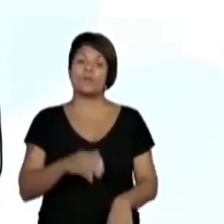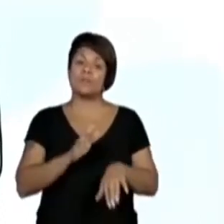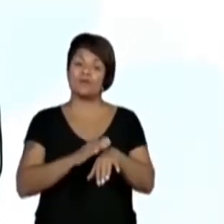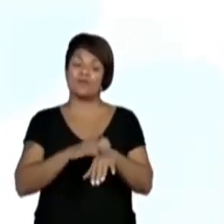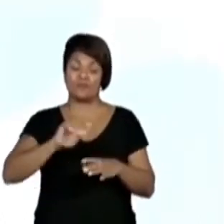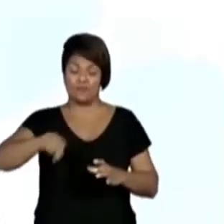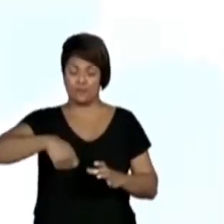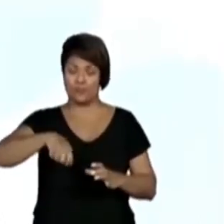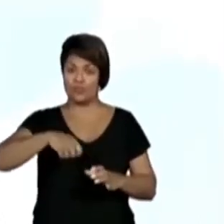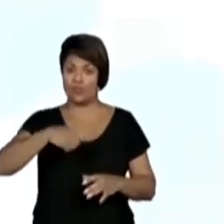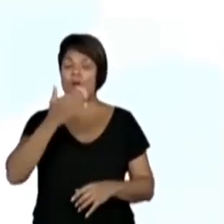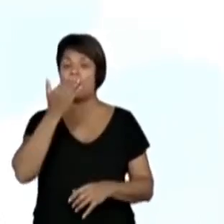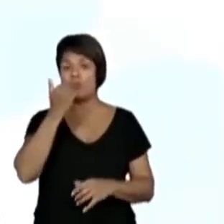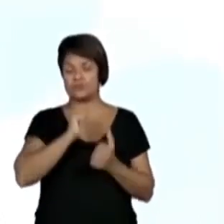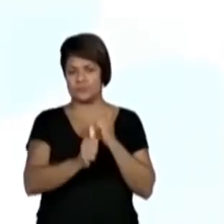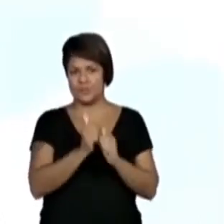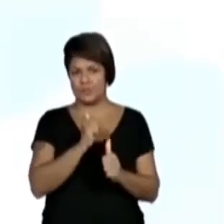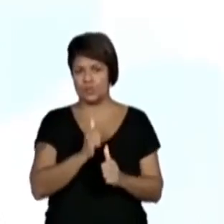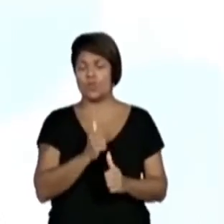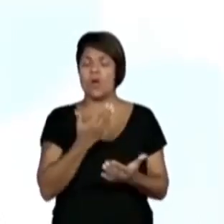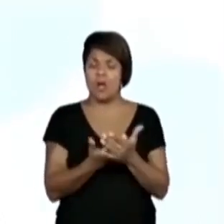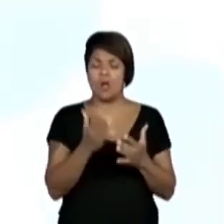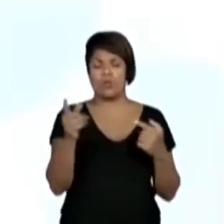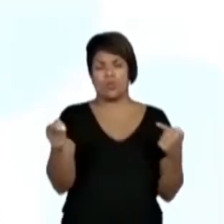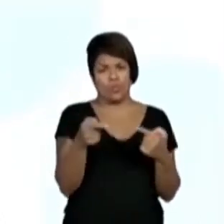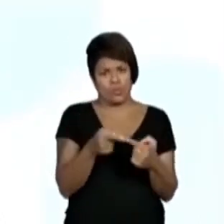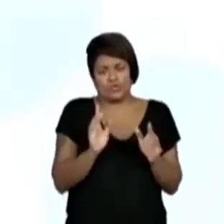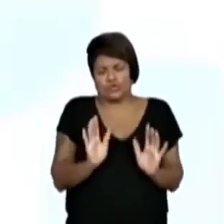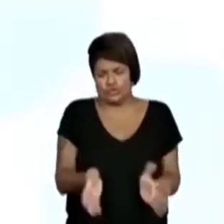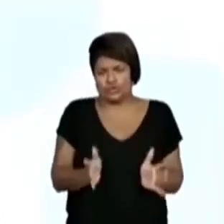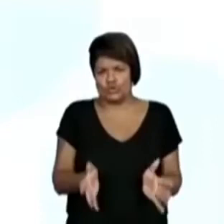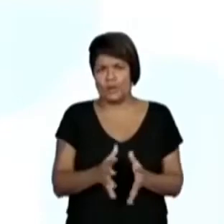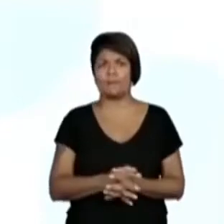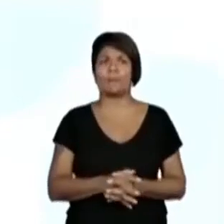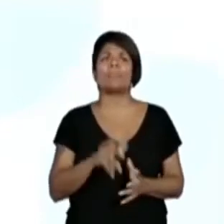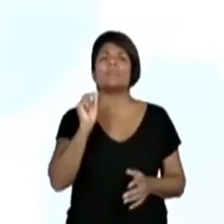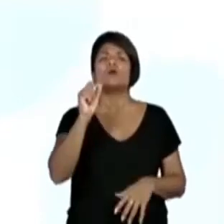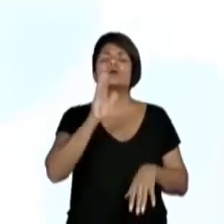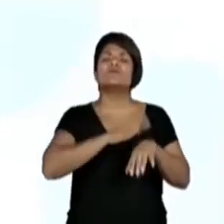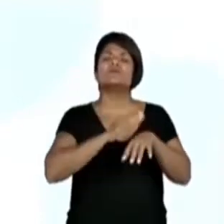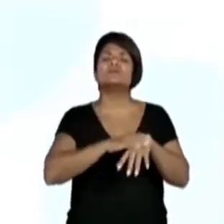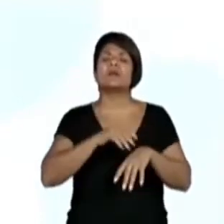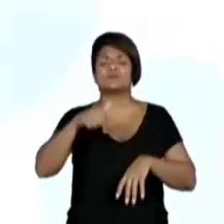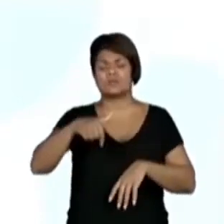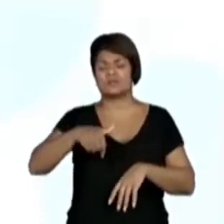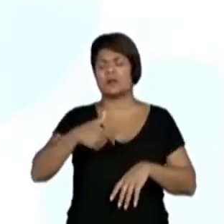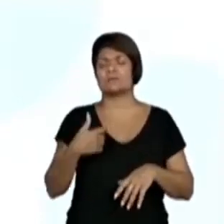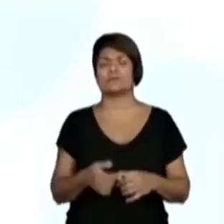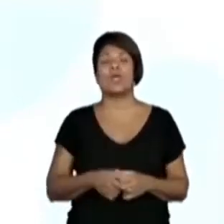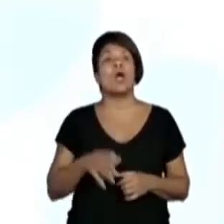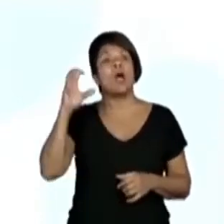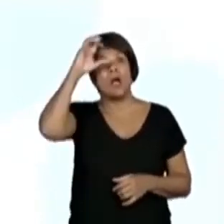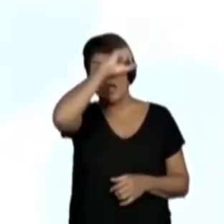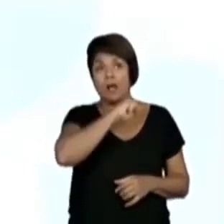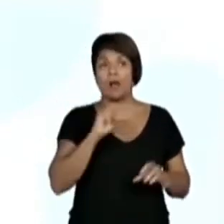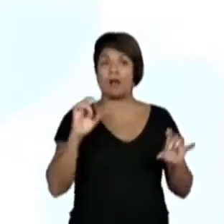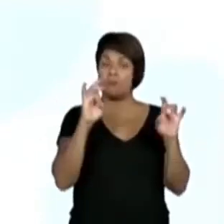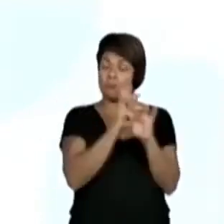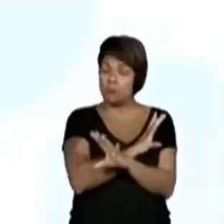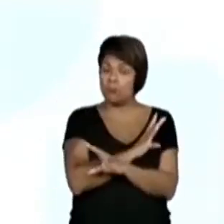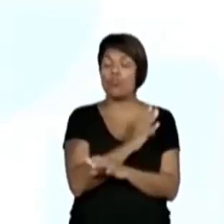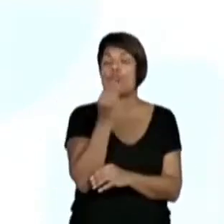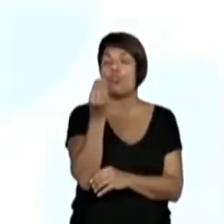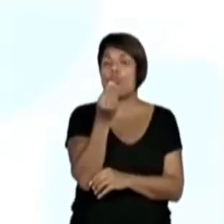arroz branco. Nossa aula está se encerrando. E o que fizemos nessa aula? Aprendemos sobre a utilidade